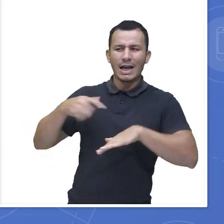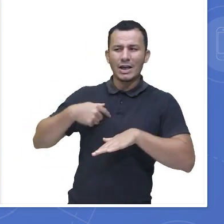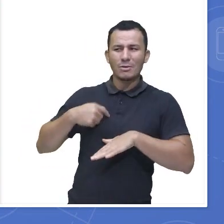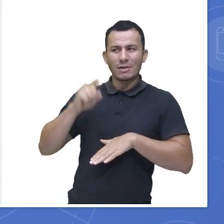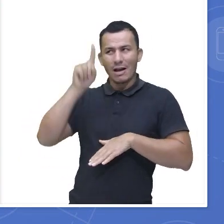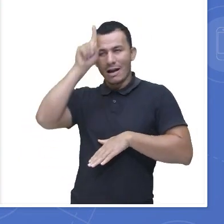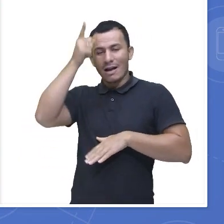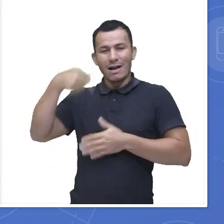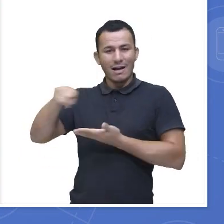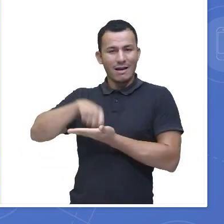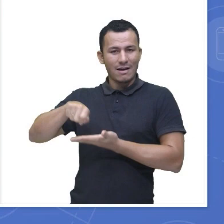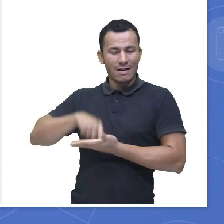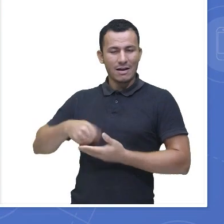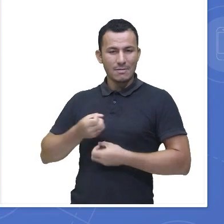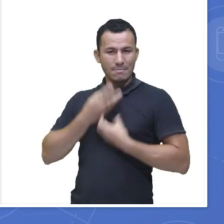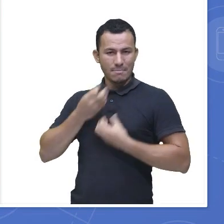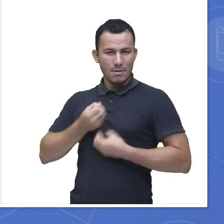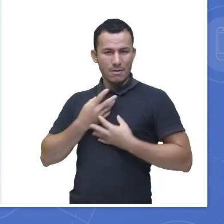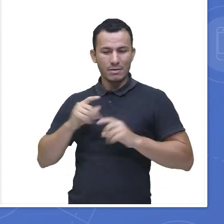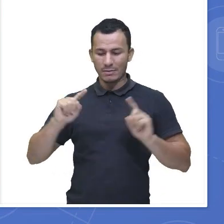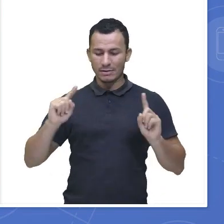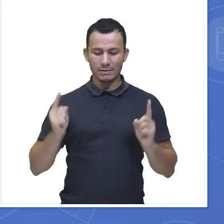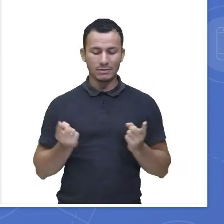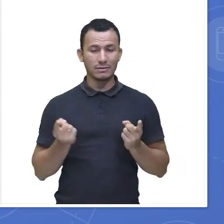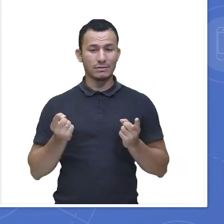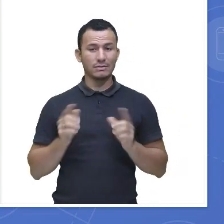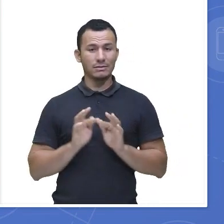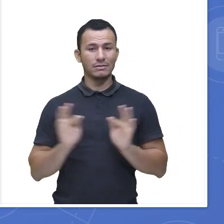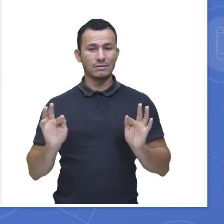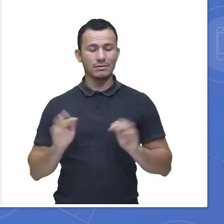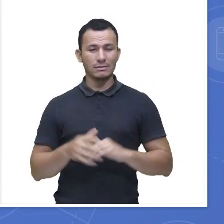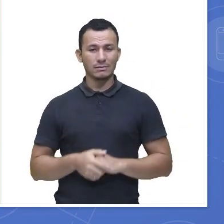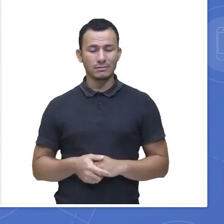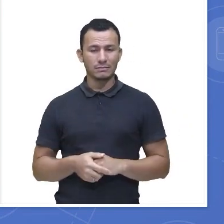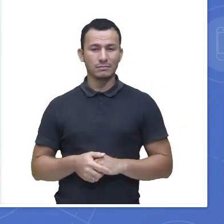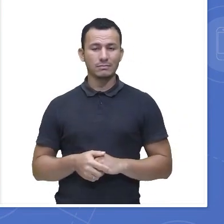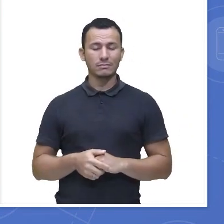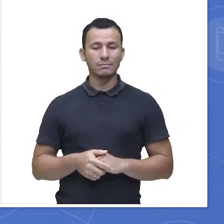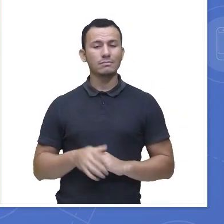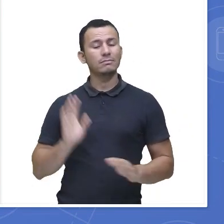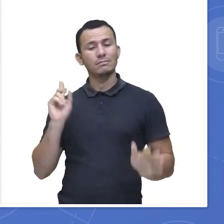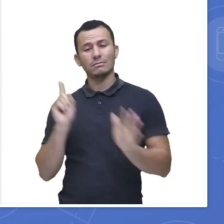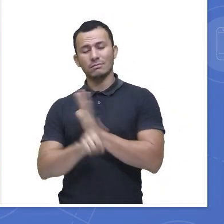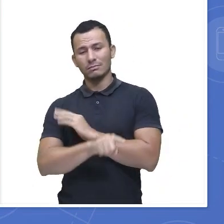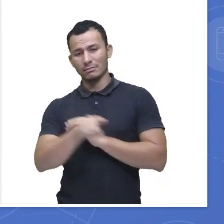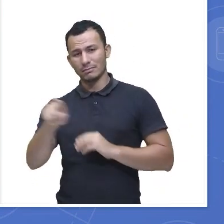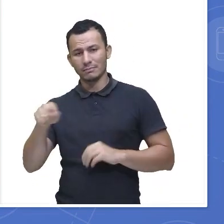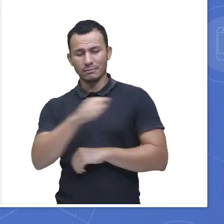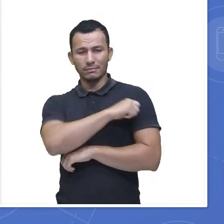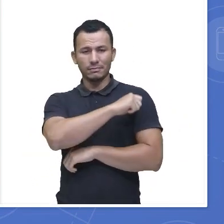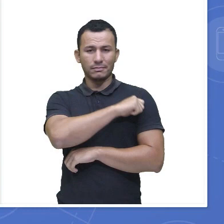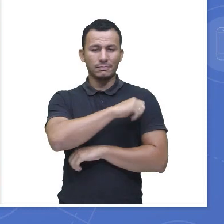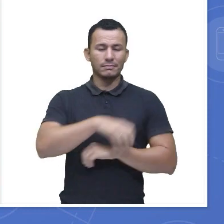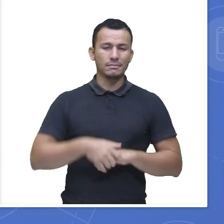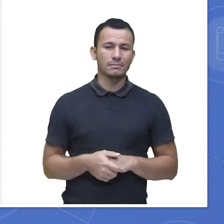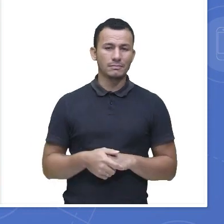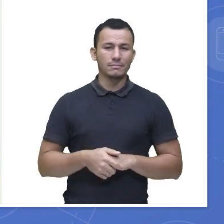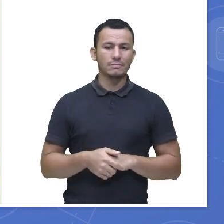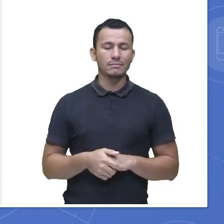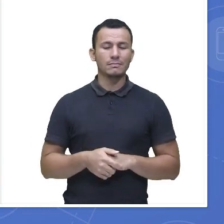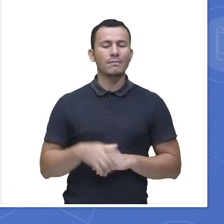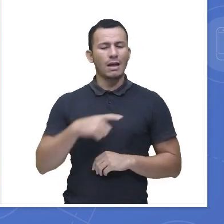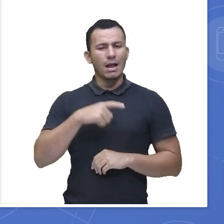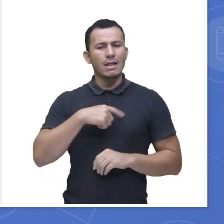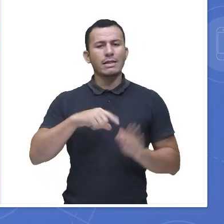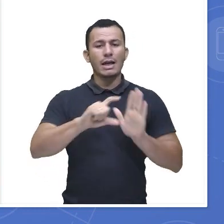né, entre o parêntese, essa última frase. A pergunta para você é: qual do verso,